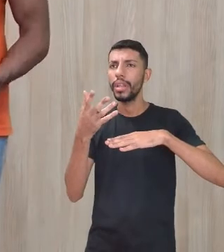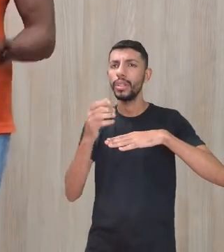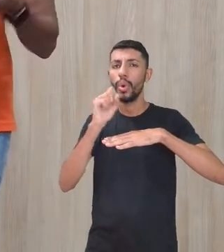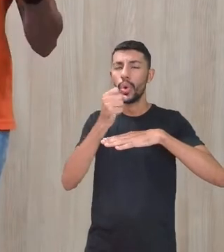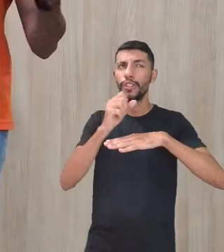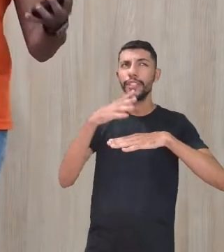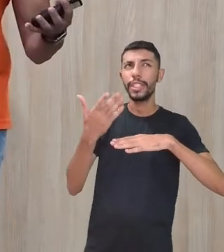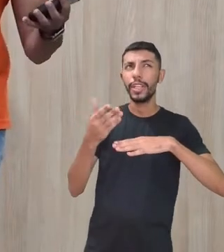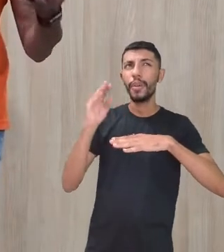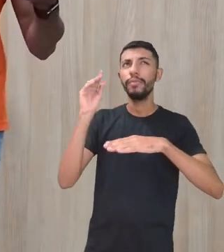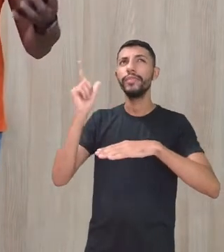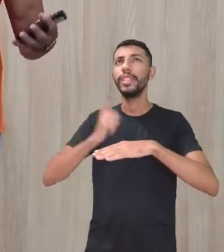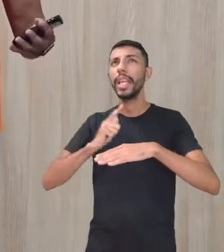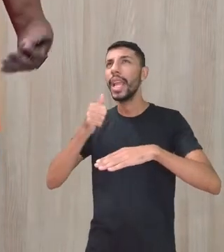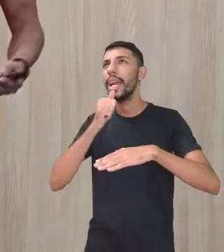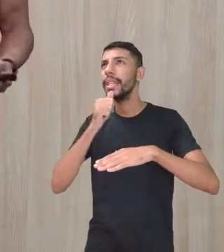complementares.